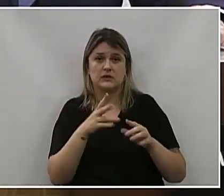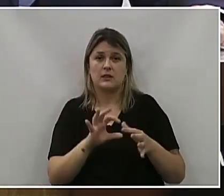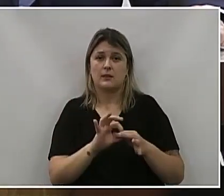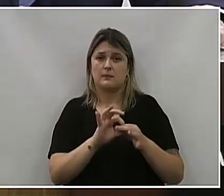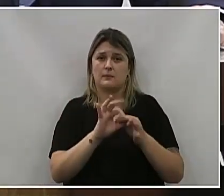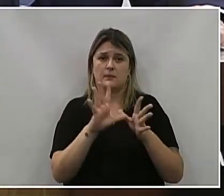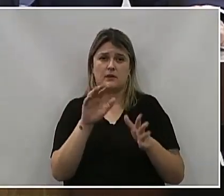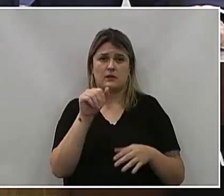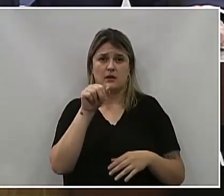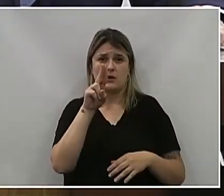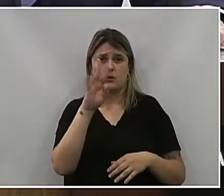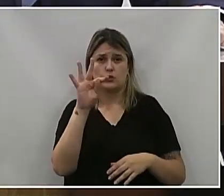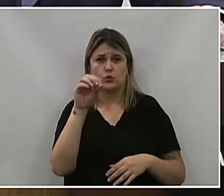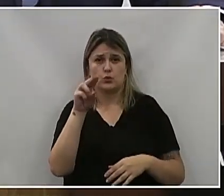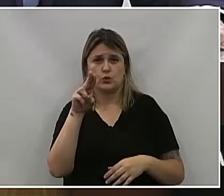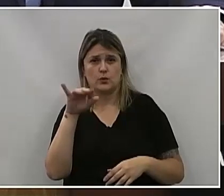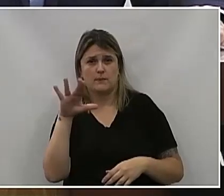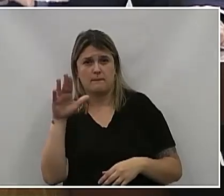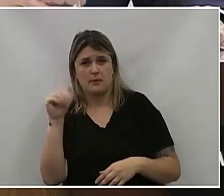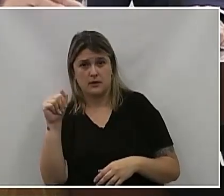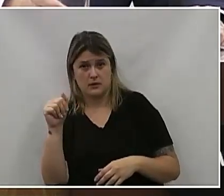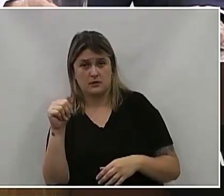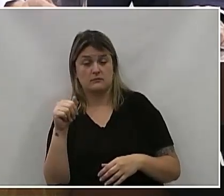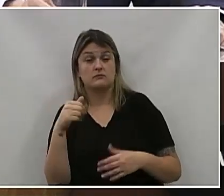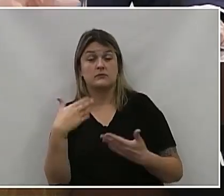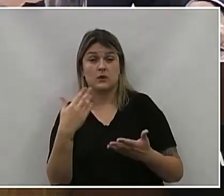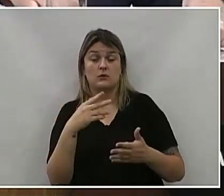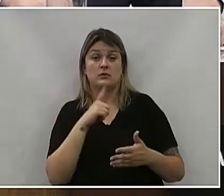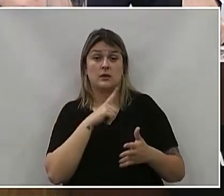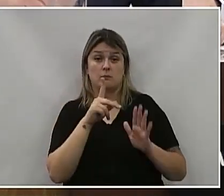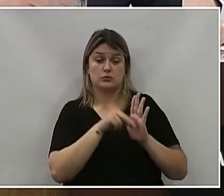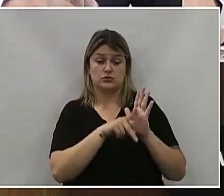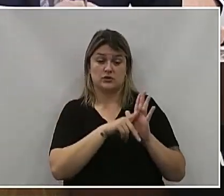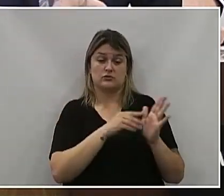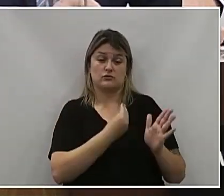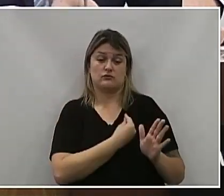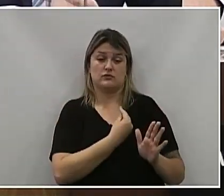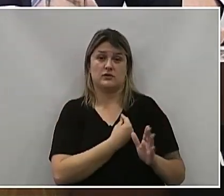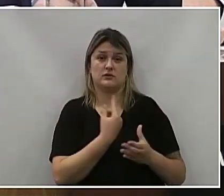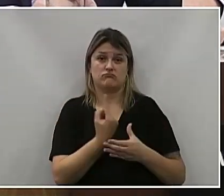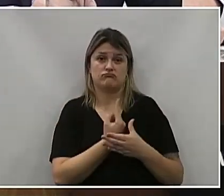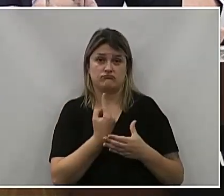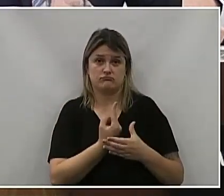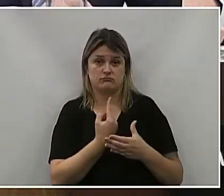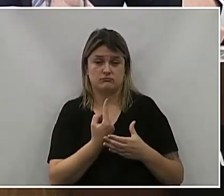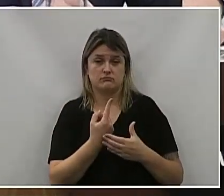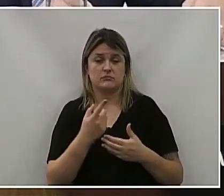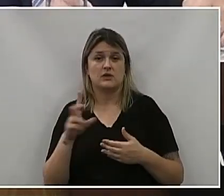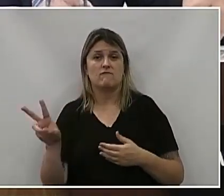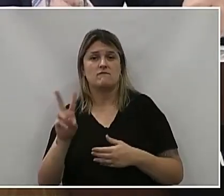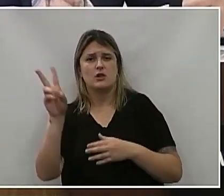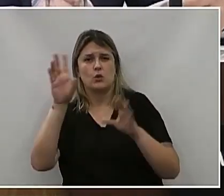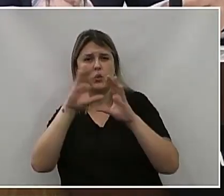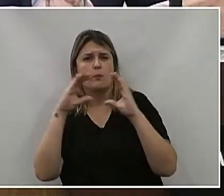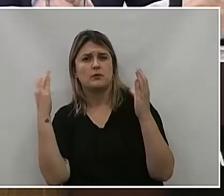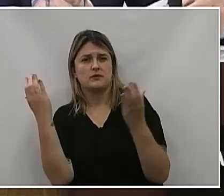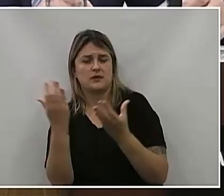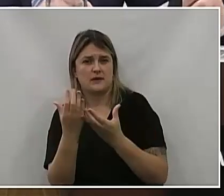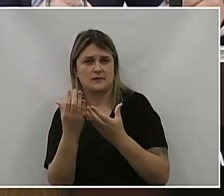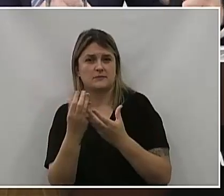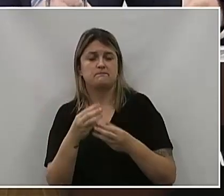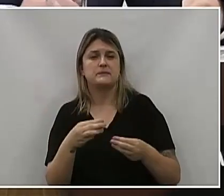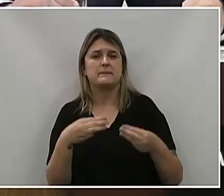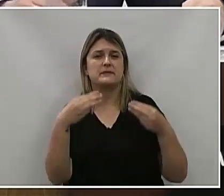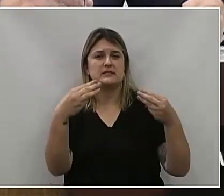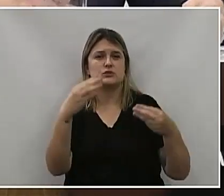de sua capacidade de guiar-se por projeto de vida individual. E 3. O valor comunitário. Ainda segundo os ministros da